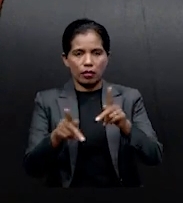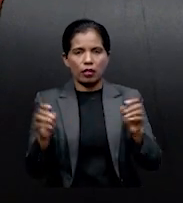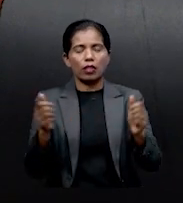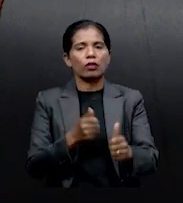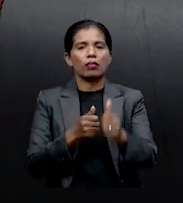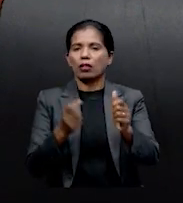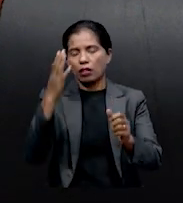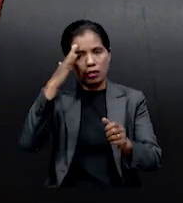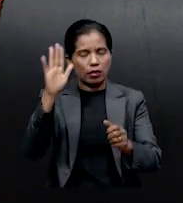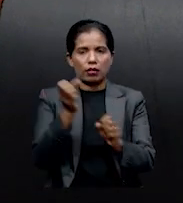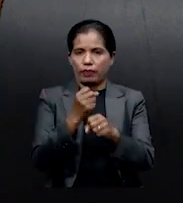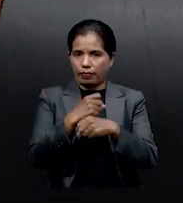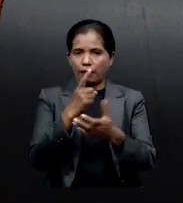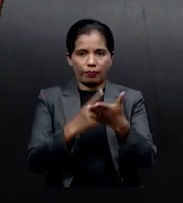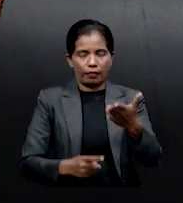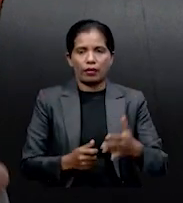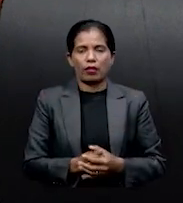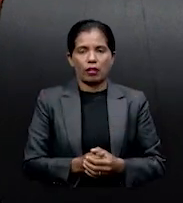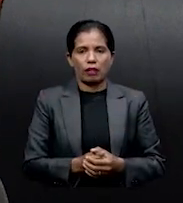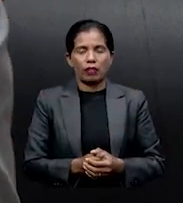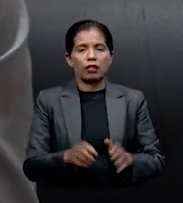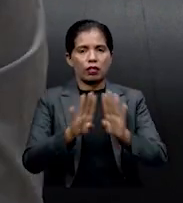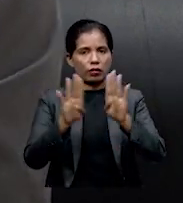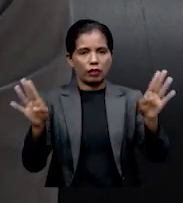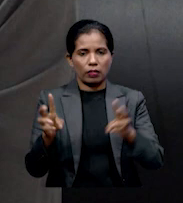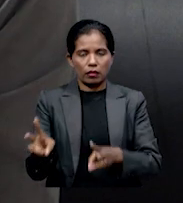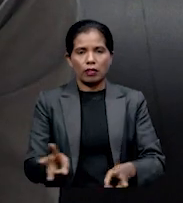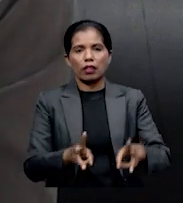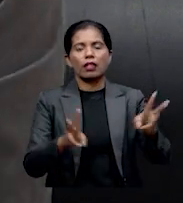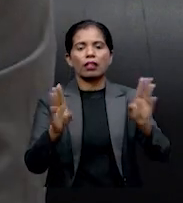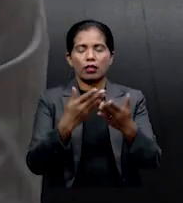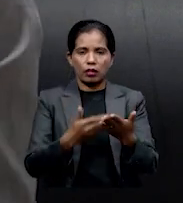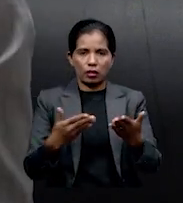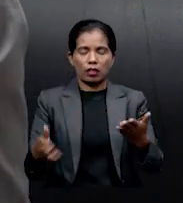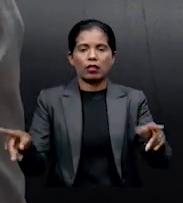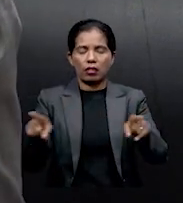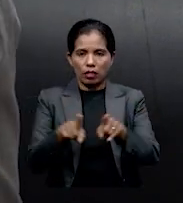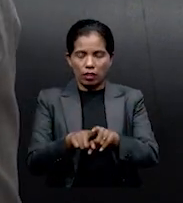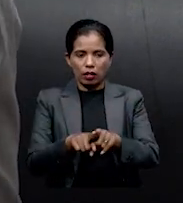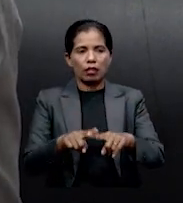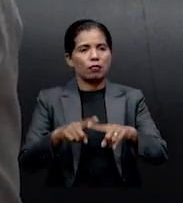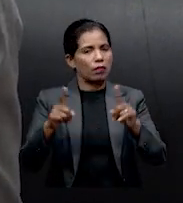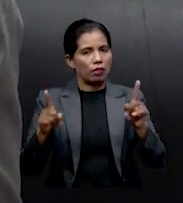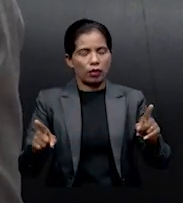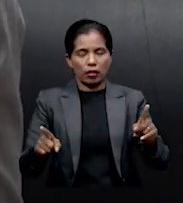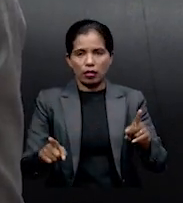a tua loja. E daí, o que dá lá, se sangra nessa, aí tem nessa, mas bem folling bela lá nessa.